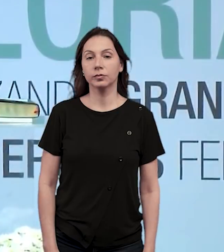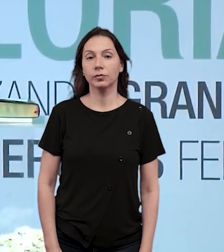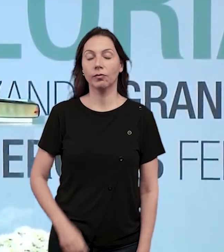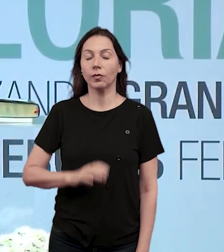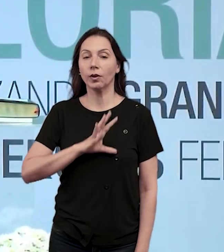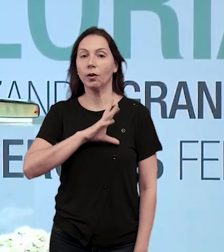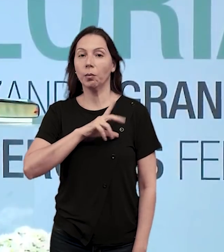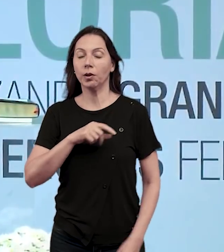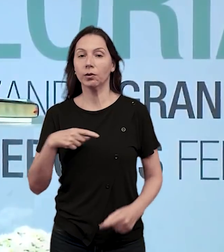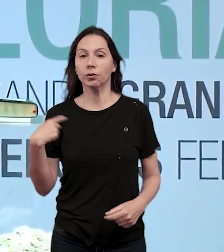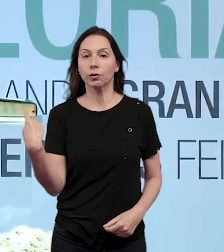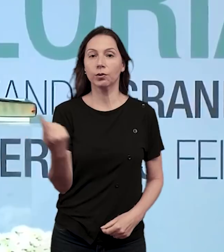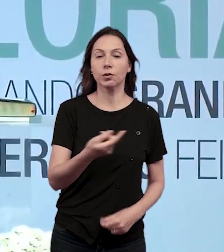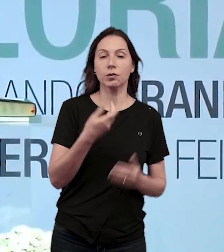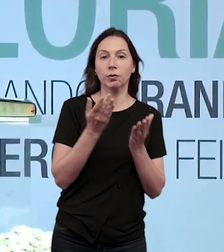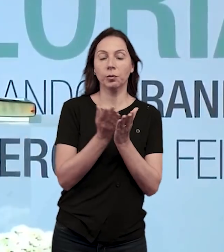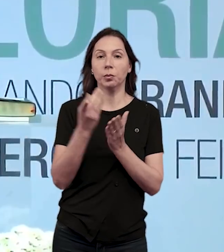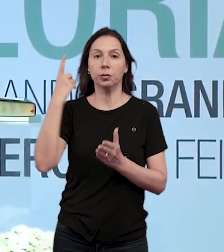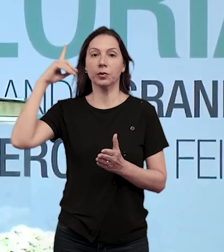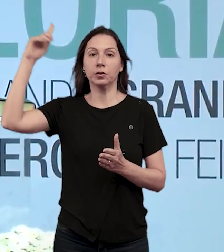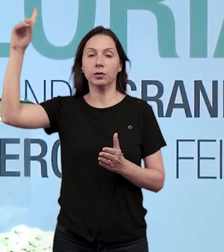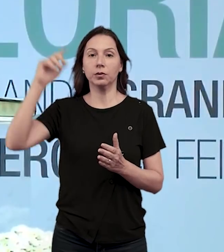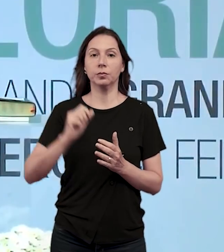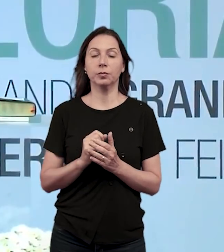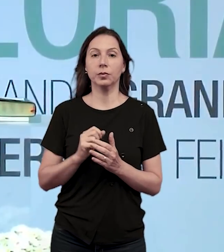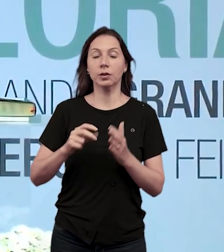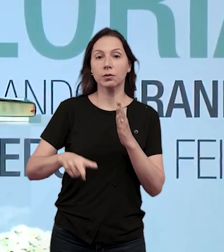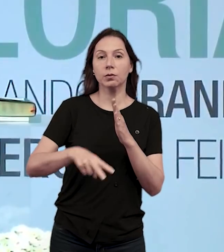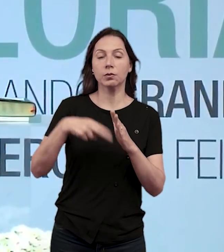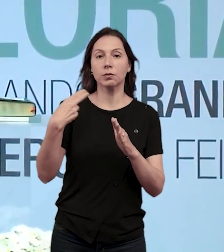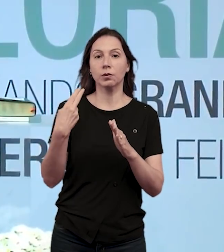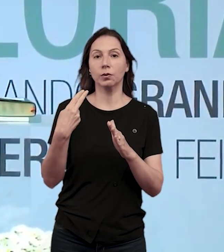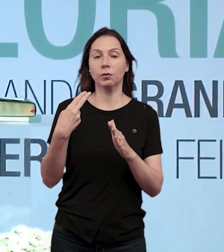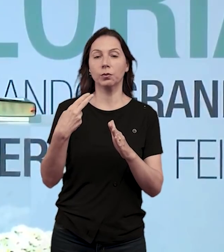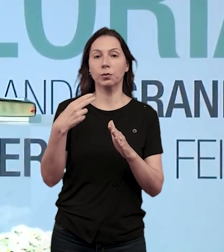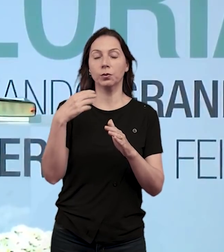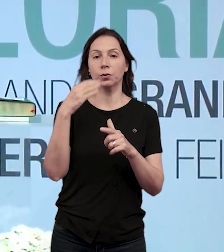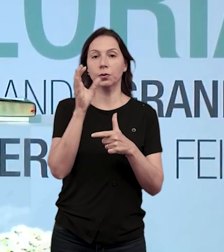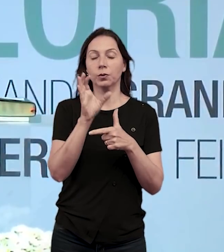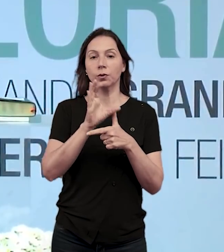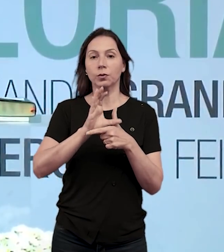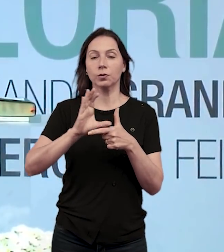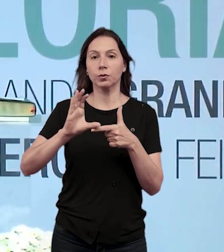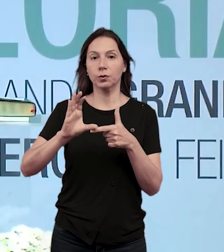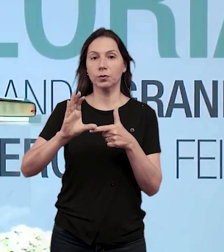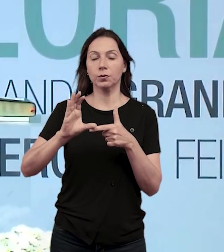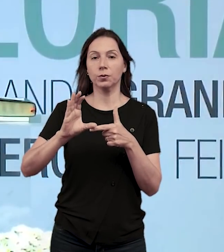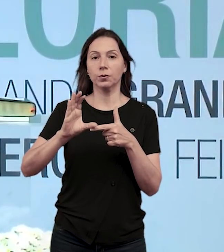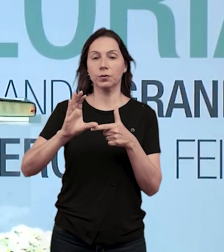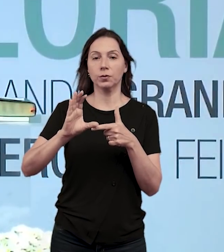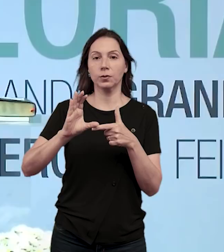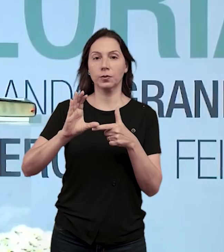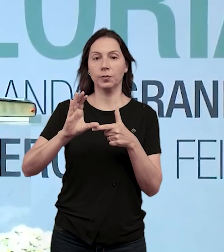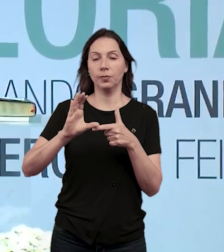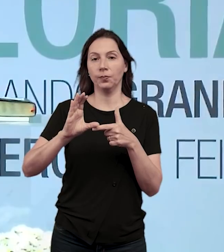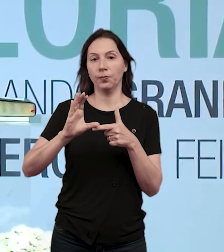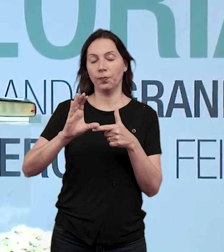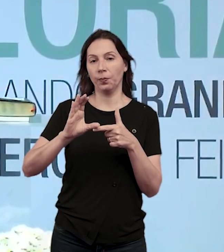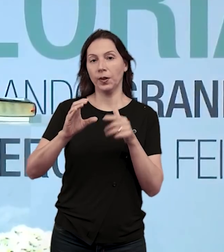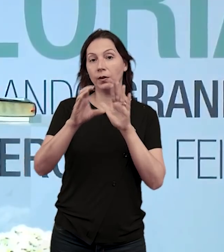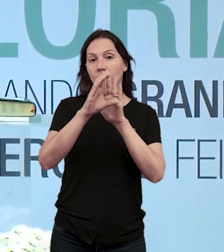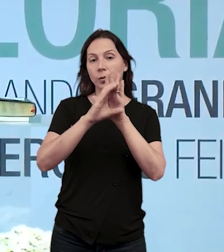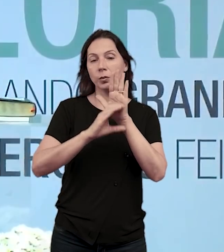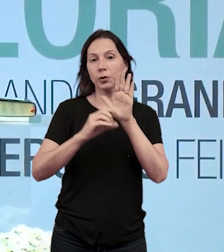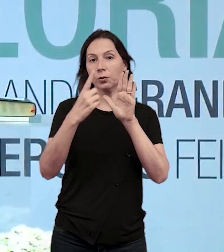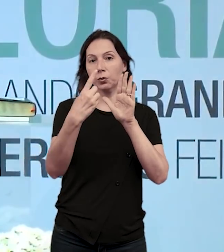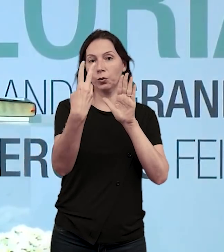Meus amados, nós vamos abrir a palavra de Deus na segunda carta do apóstolo Paulo aos Coríntios,